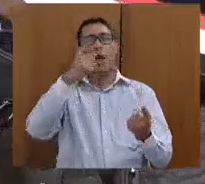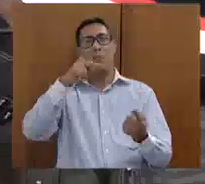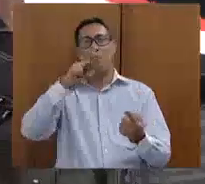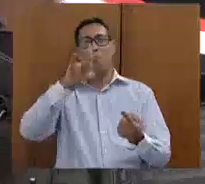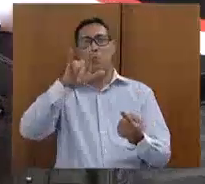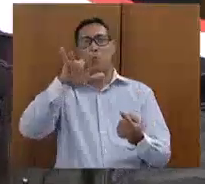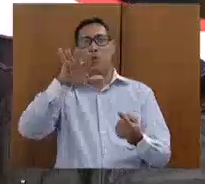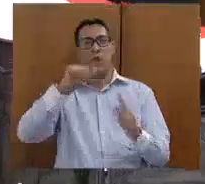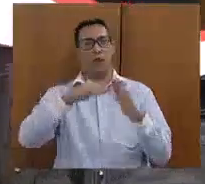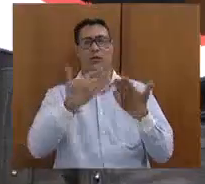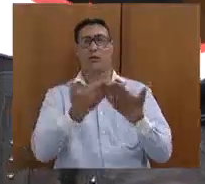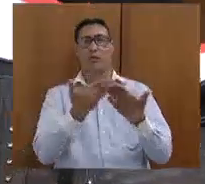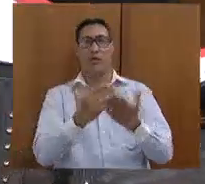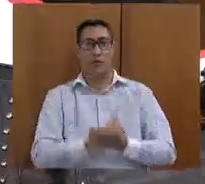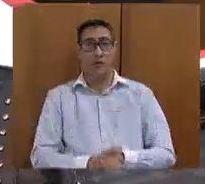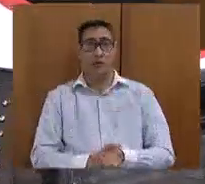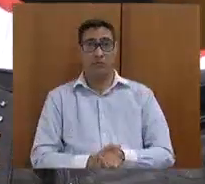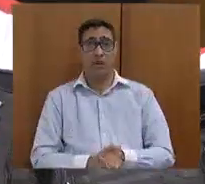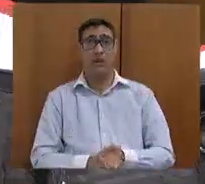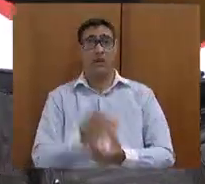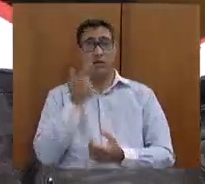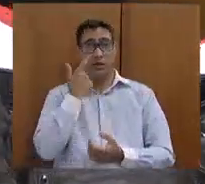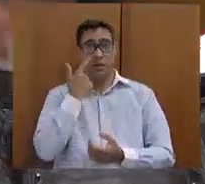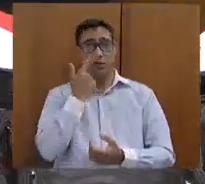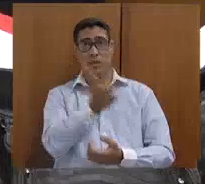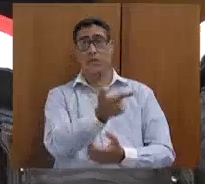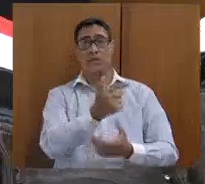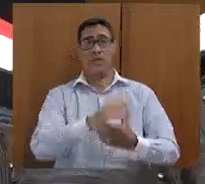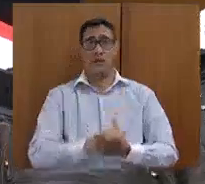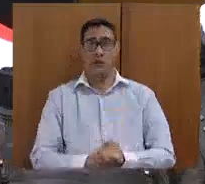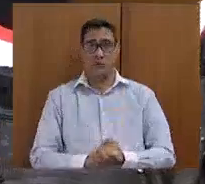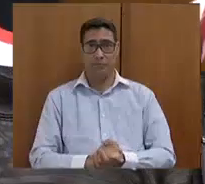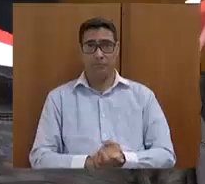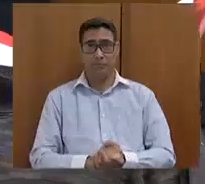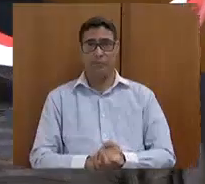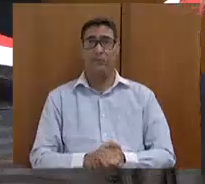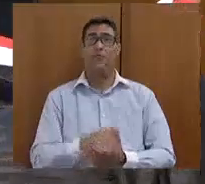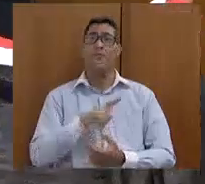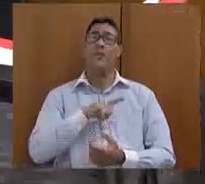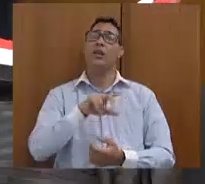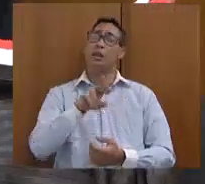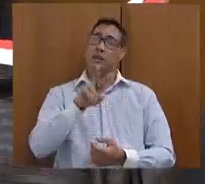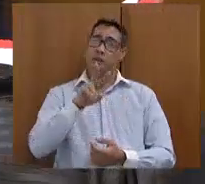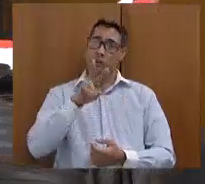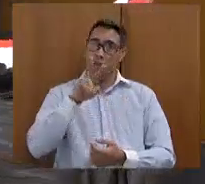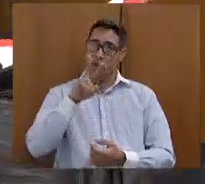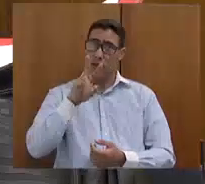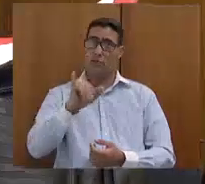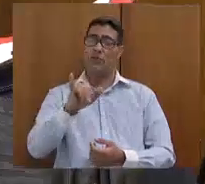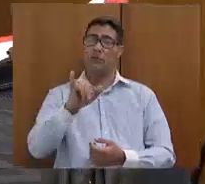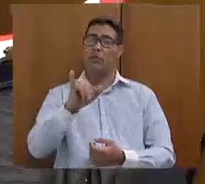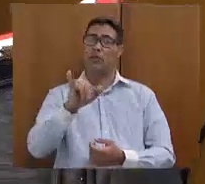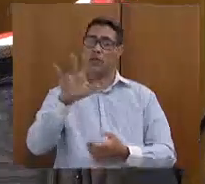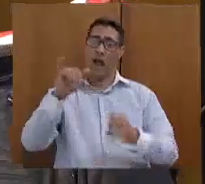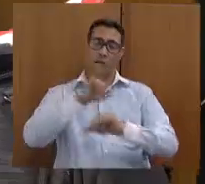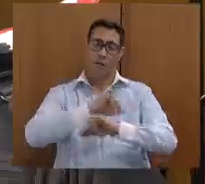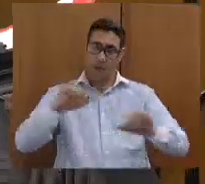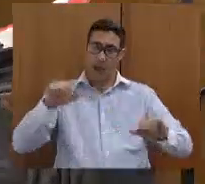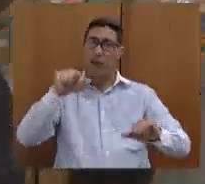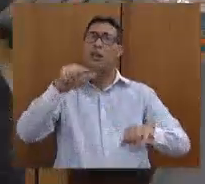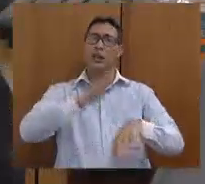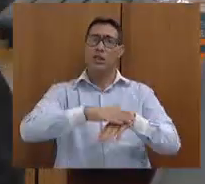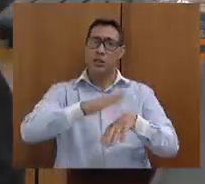porque é isso que a gente tá vendo aqui em Minas daqui a pouco a gente vai estar aqui ó já fomos avisada debatendo